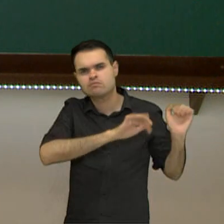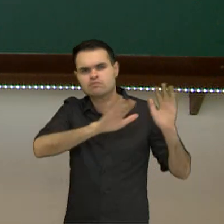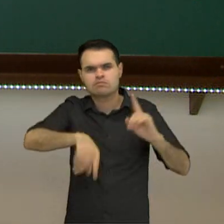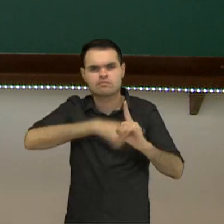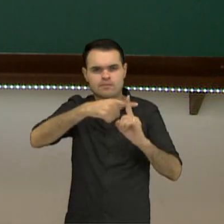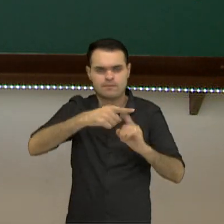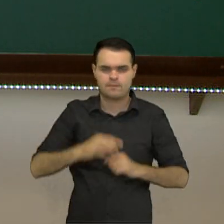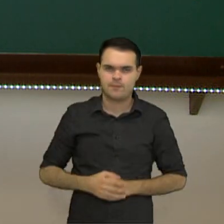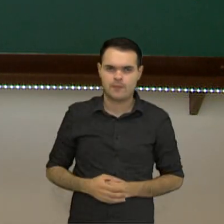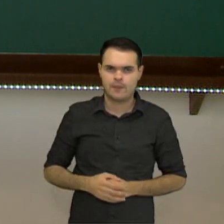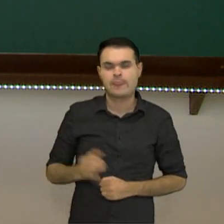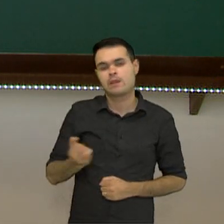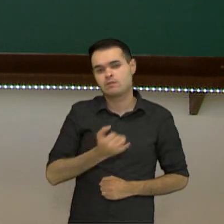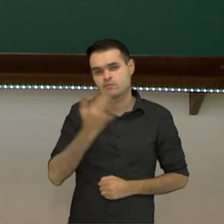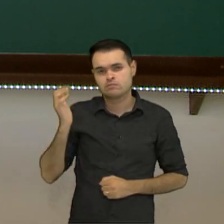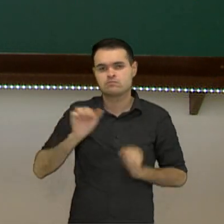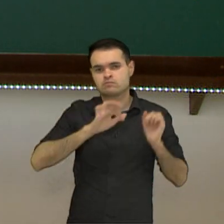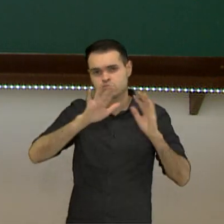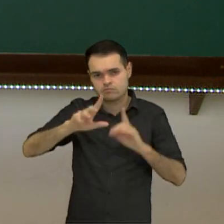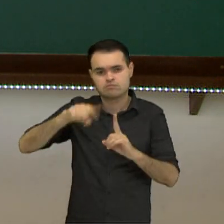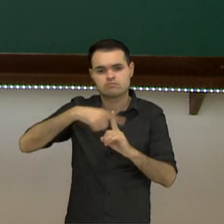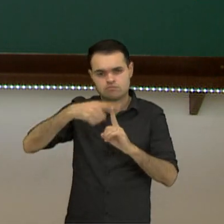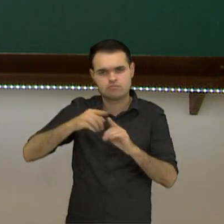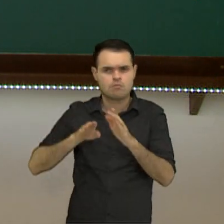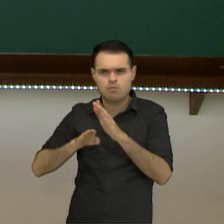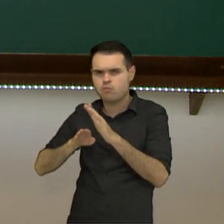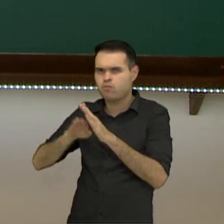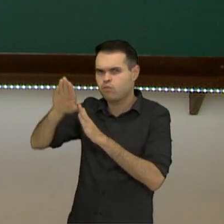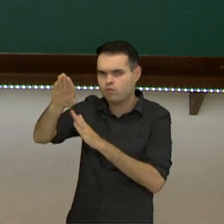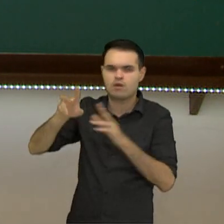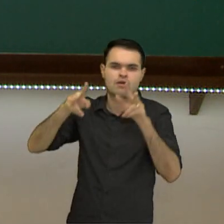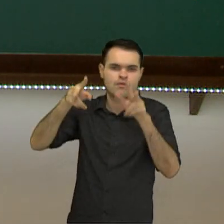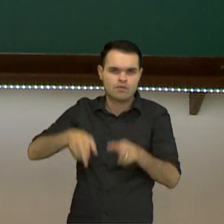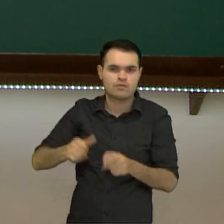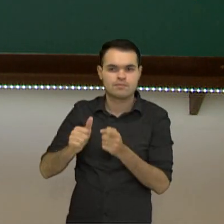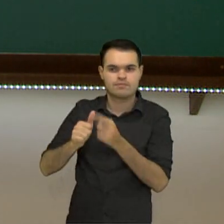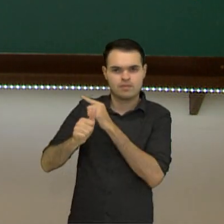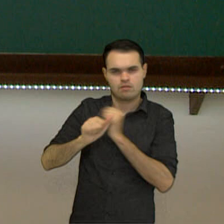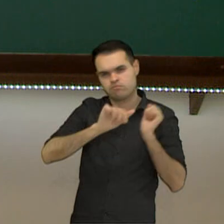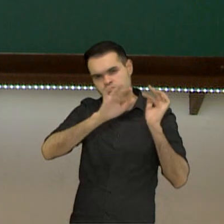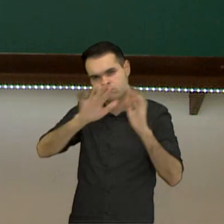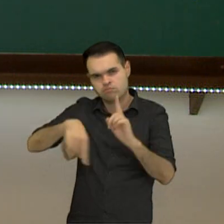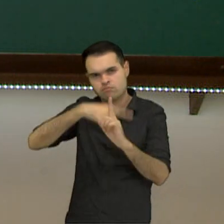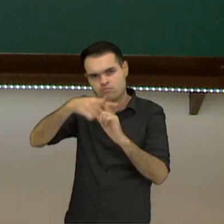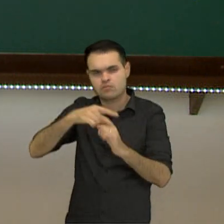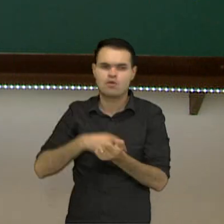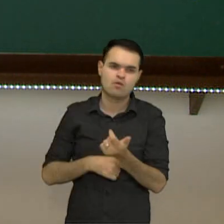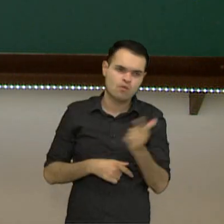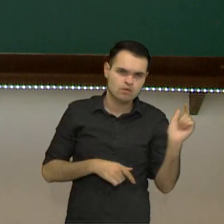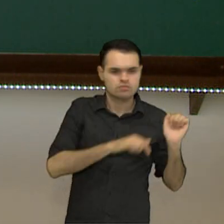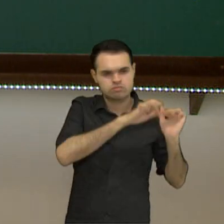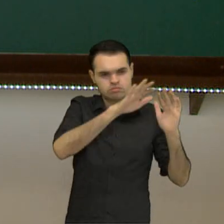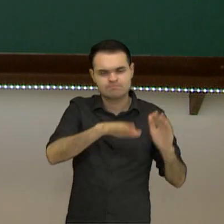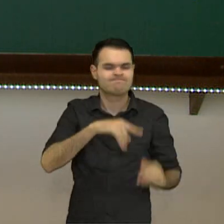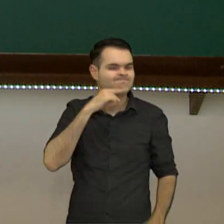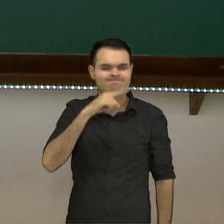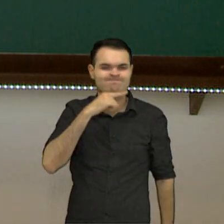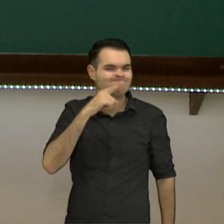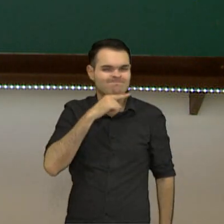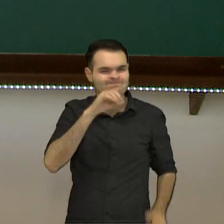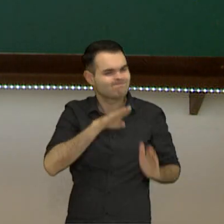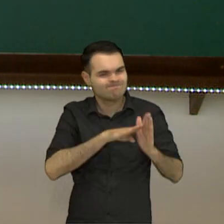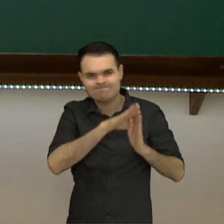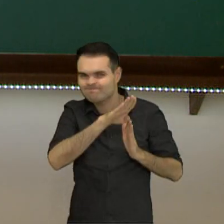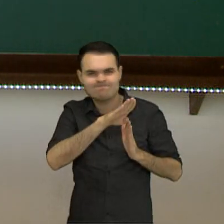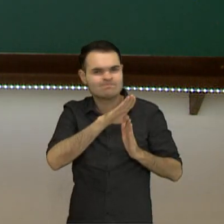né? Algumas cruzadas obtiveram êxito, como foi o caso da primeira cruzada, outras não obtiveram